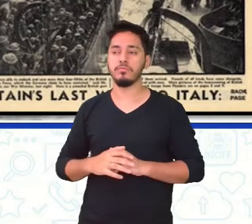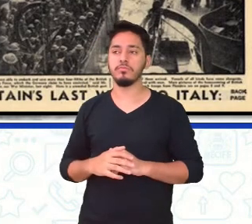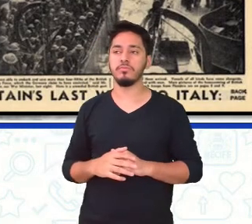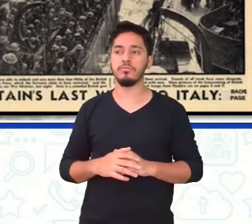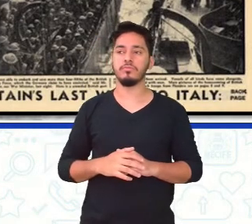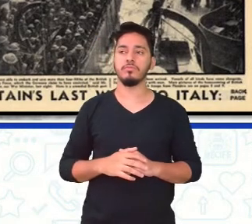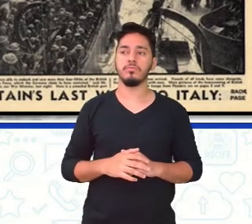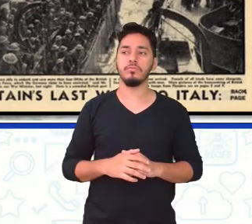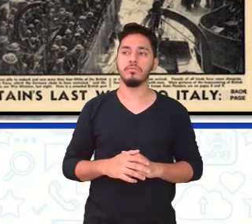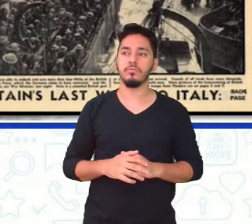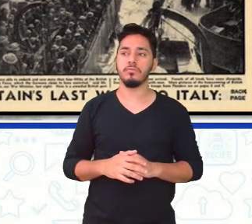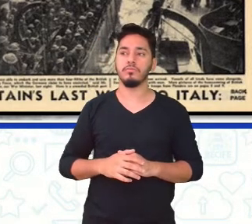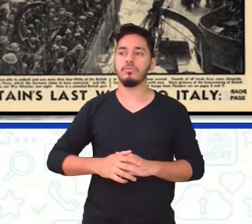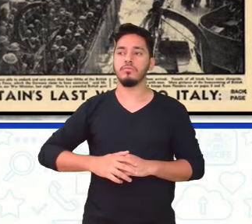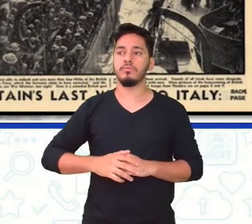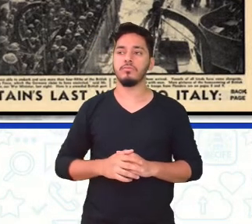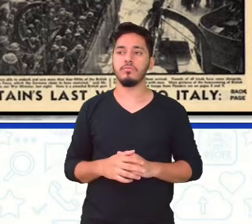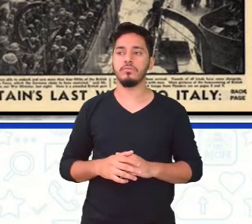Então,